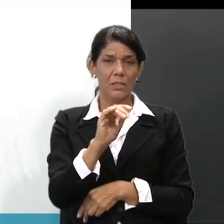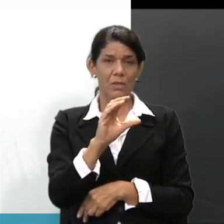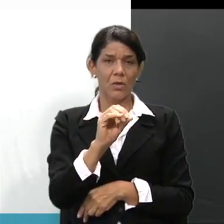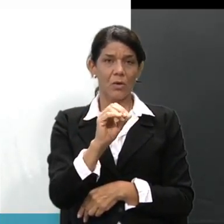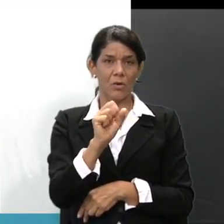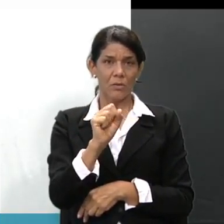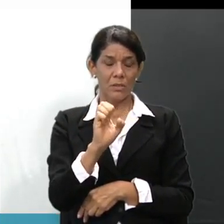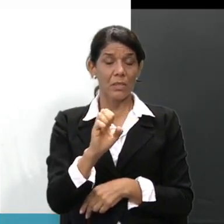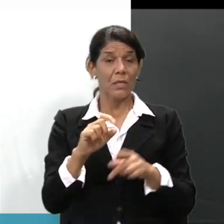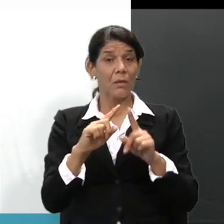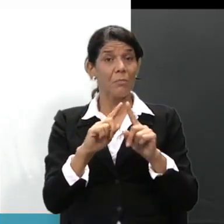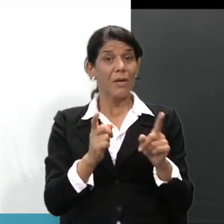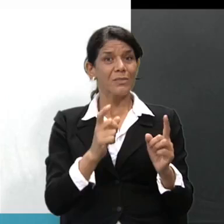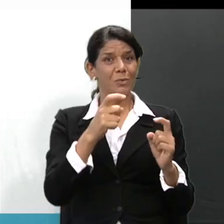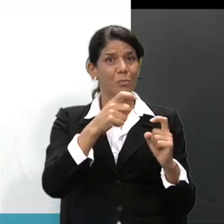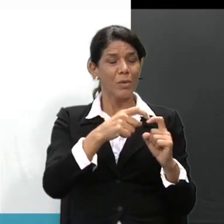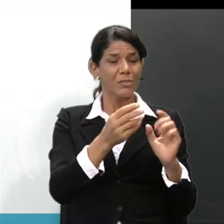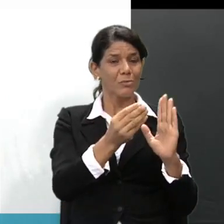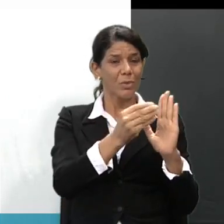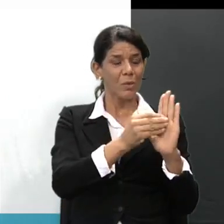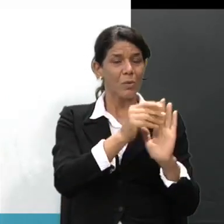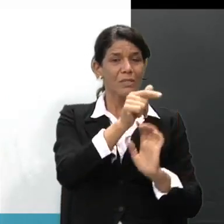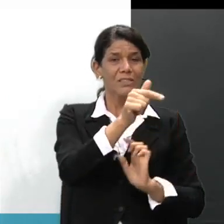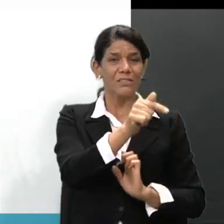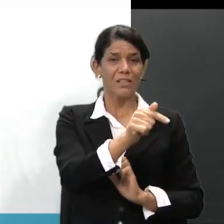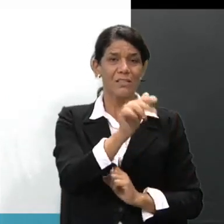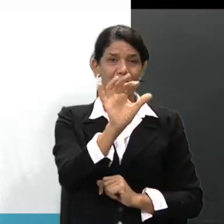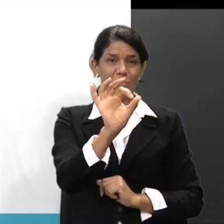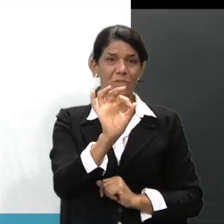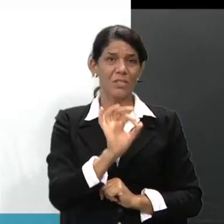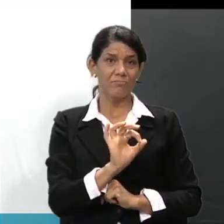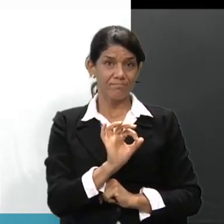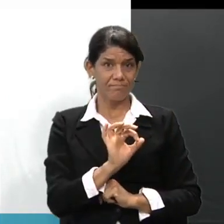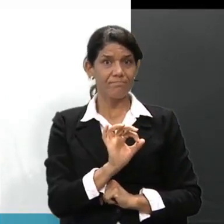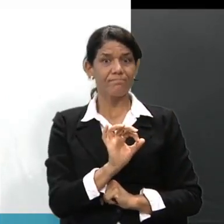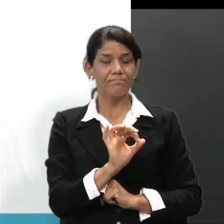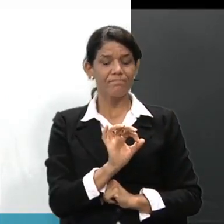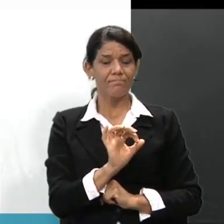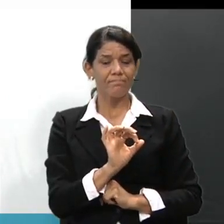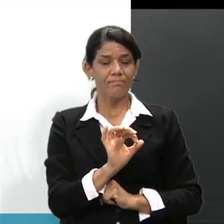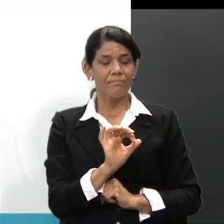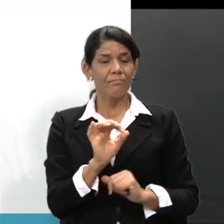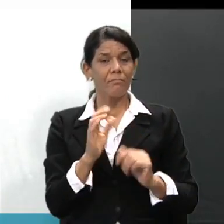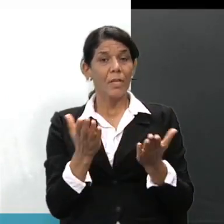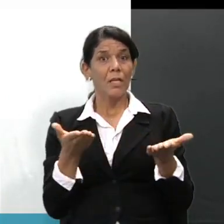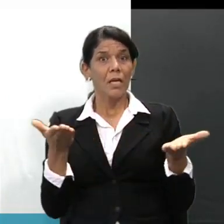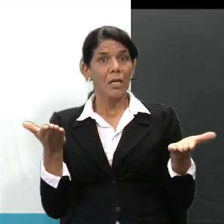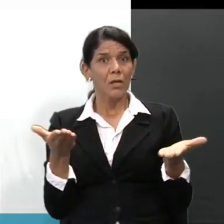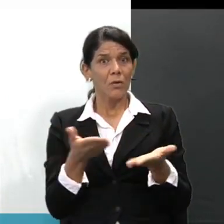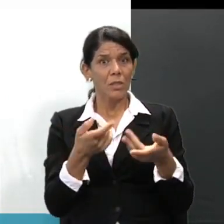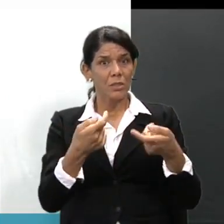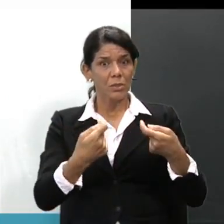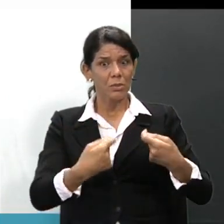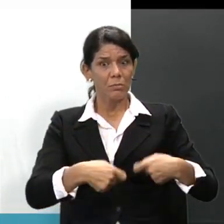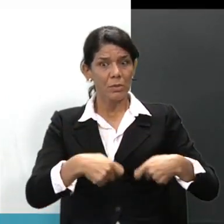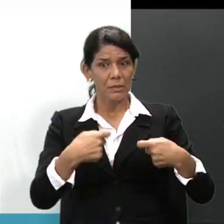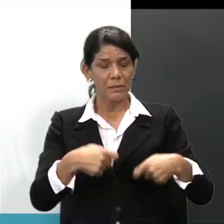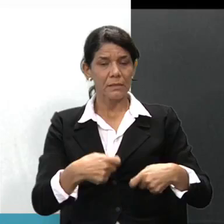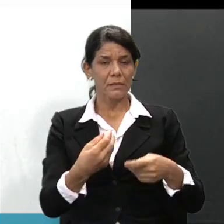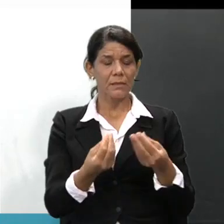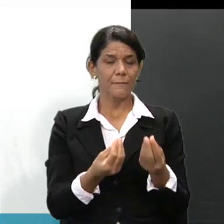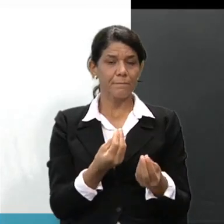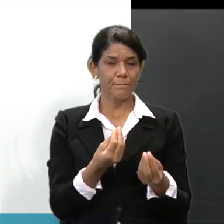Mas o médico prescreveu um soro de 7%. Então, agora a gente precisa